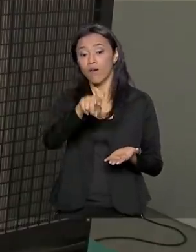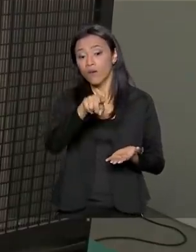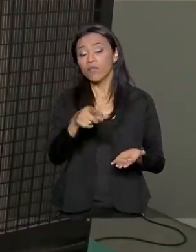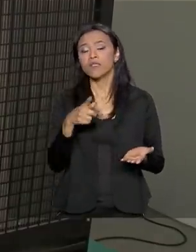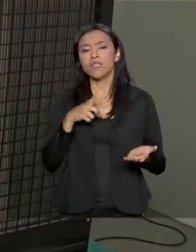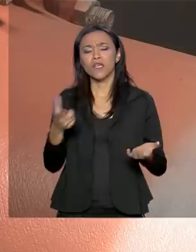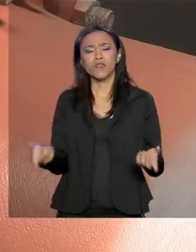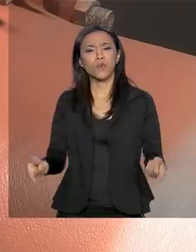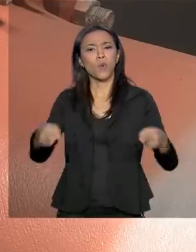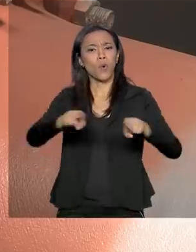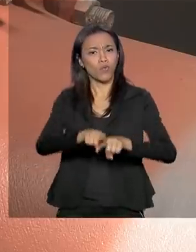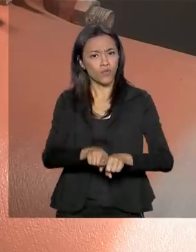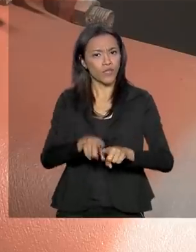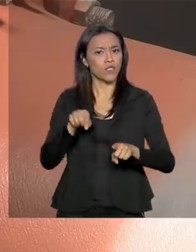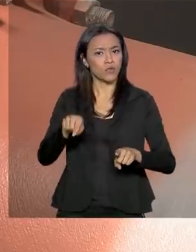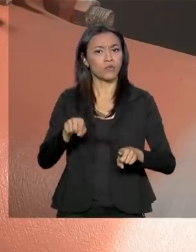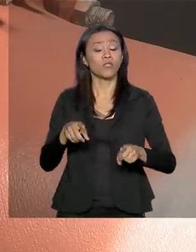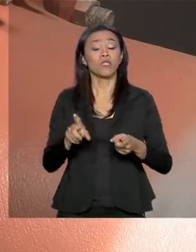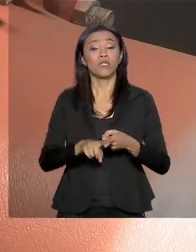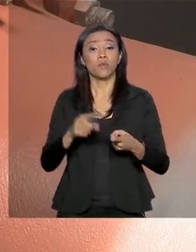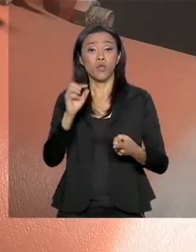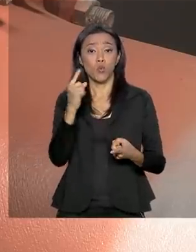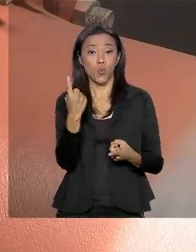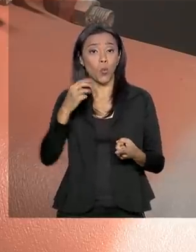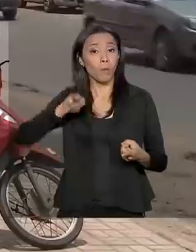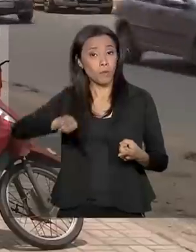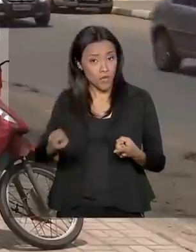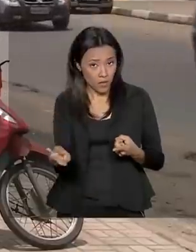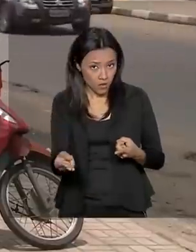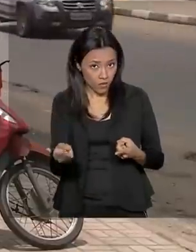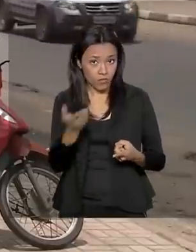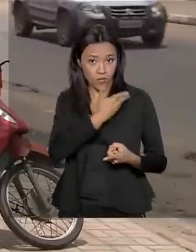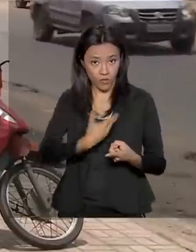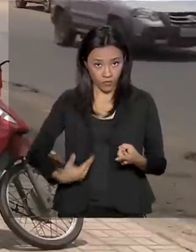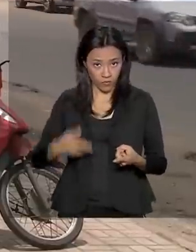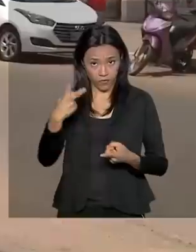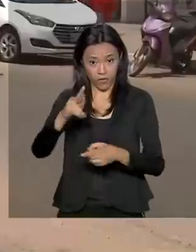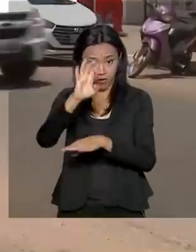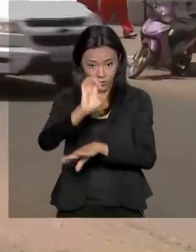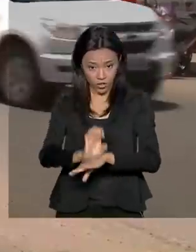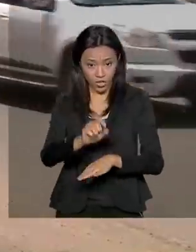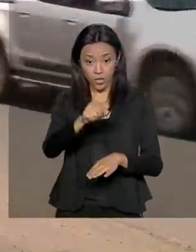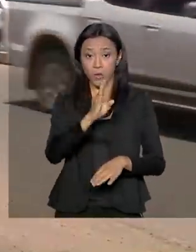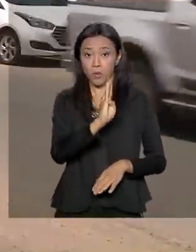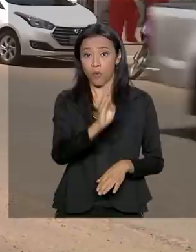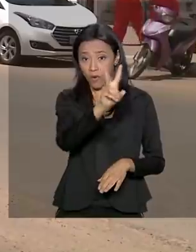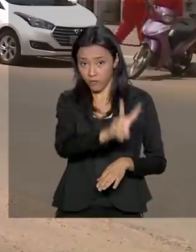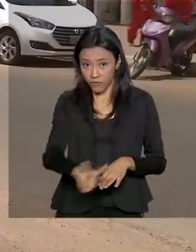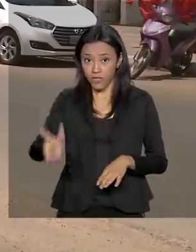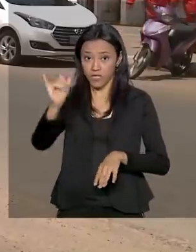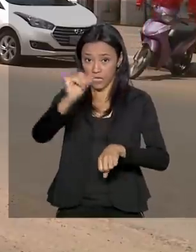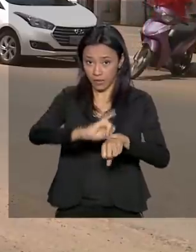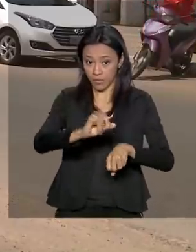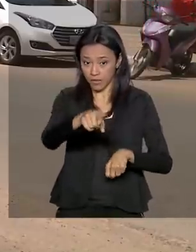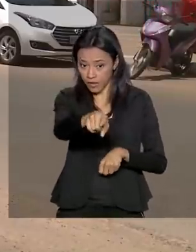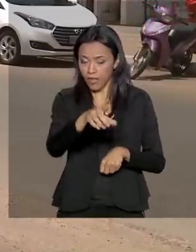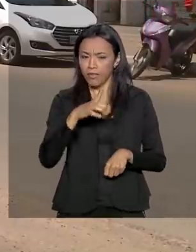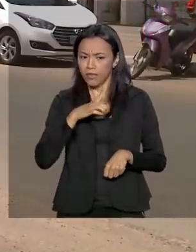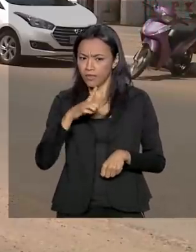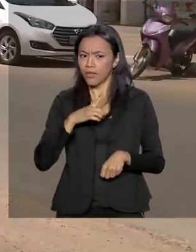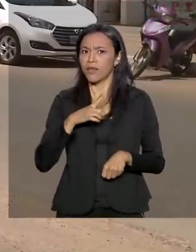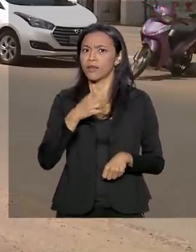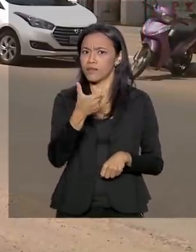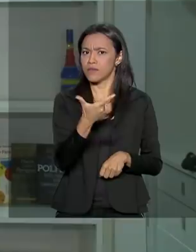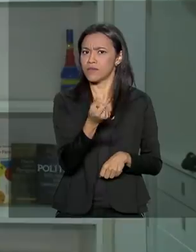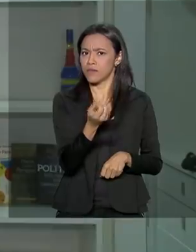regional e um milhão do governo estadual boavista passa a contar com mais de 76% da rede de esgoto